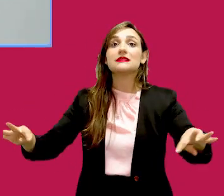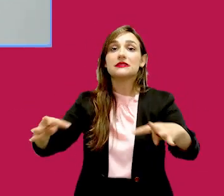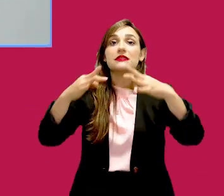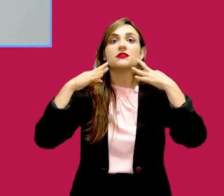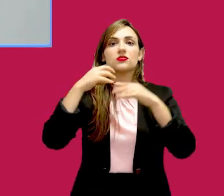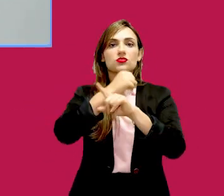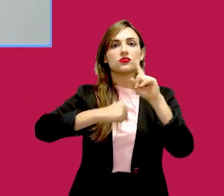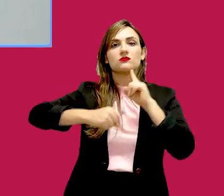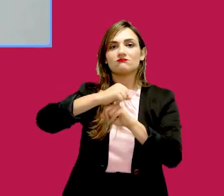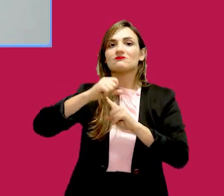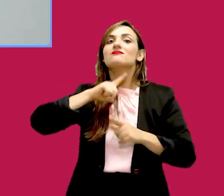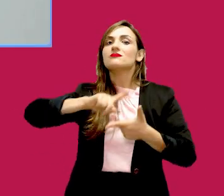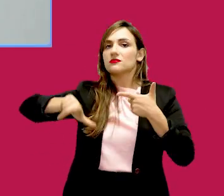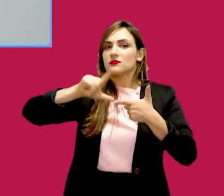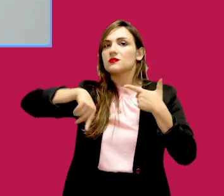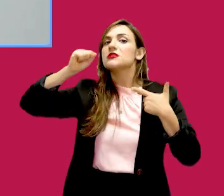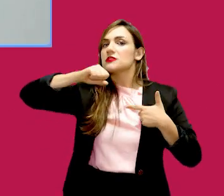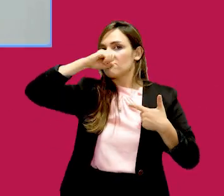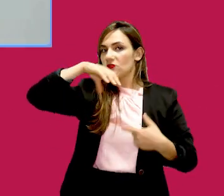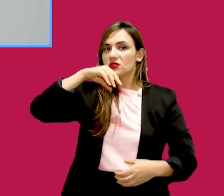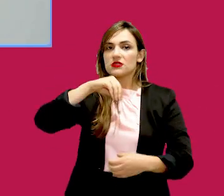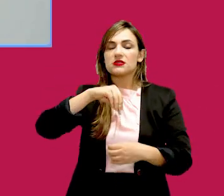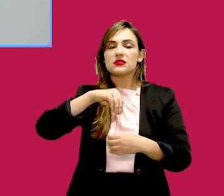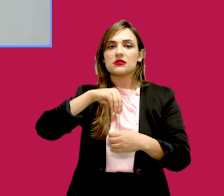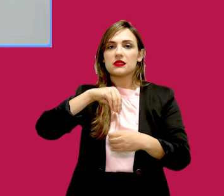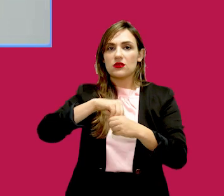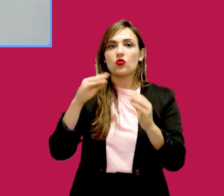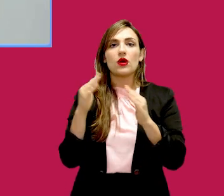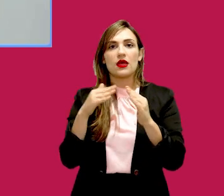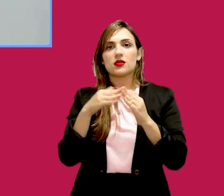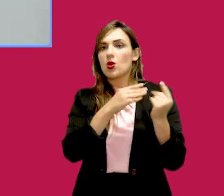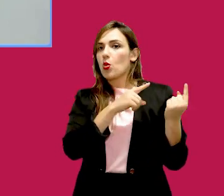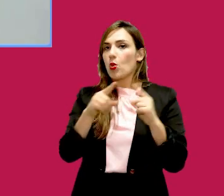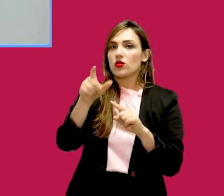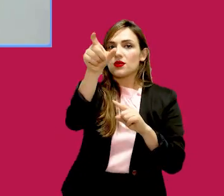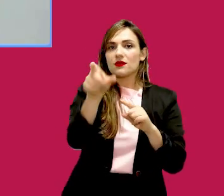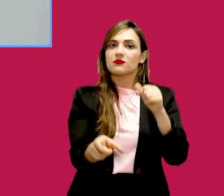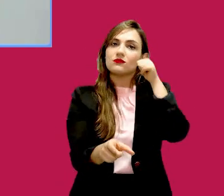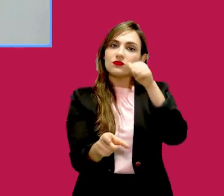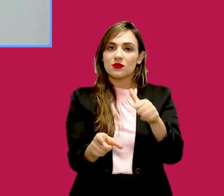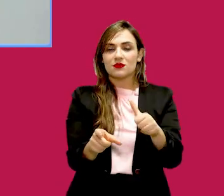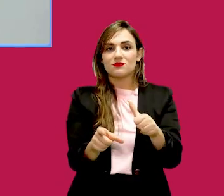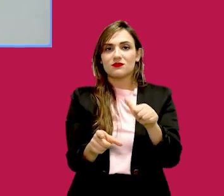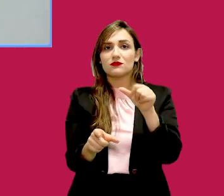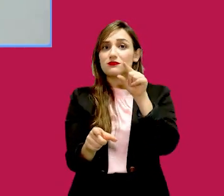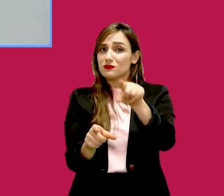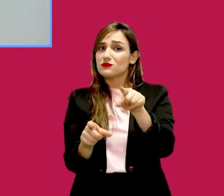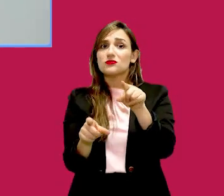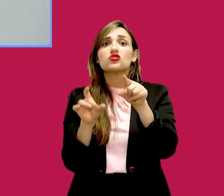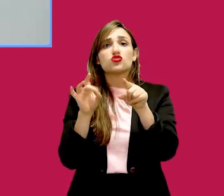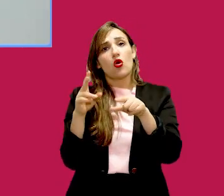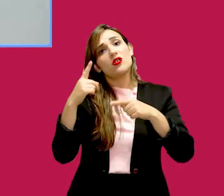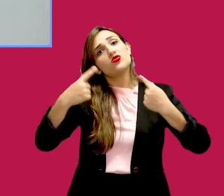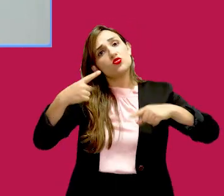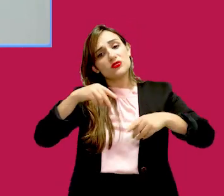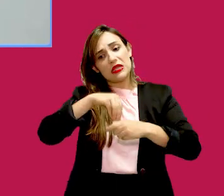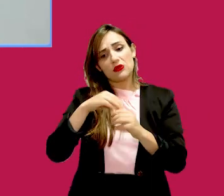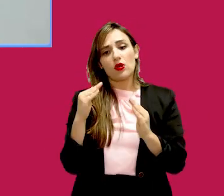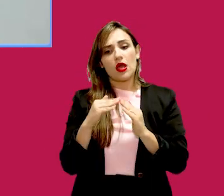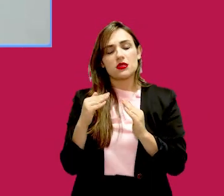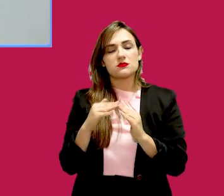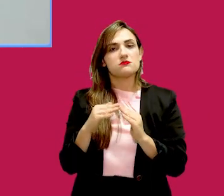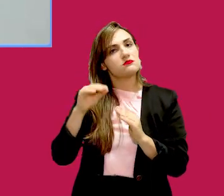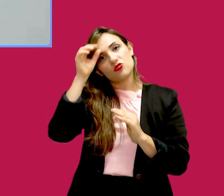sociedade para o problema da violência doméstica contra a mulher. Isso não é mais algo que você possa discutir apenas na esfera privada da